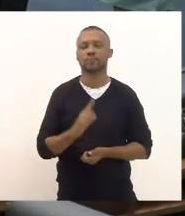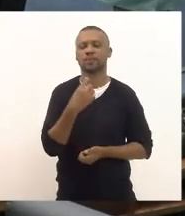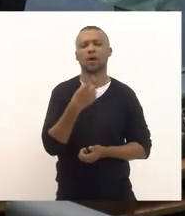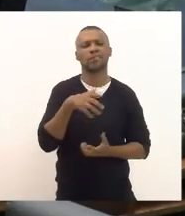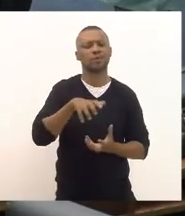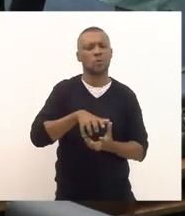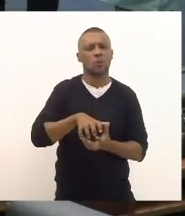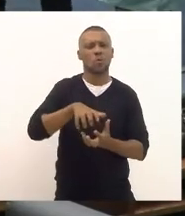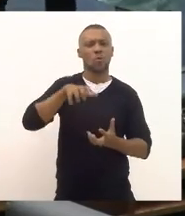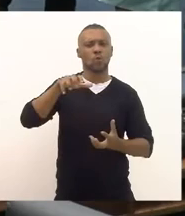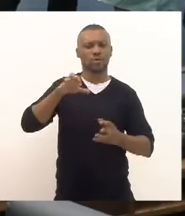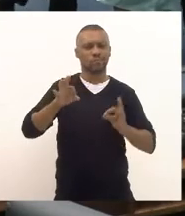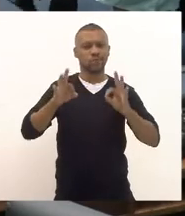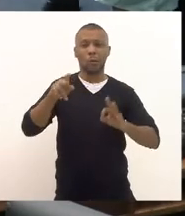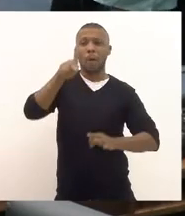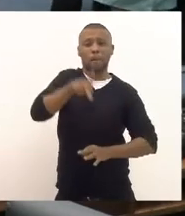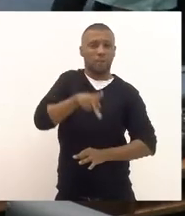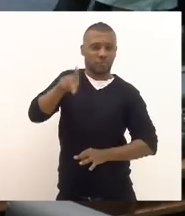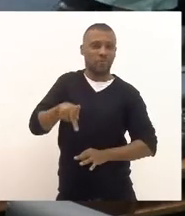ter